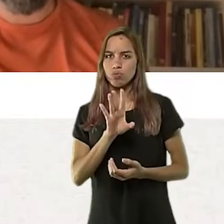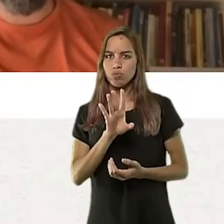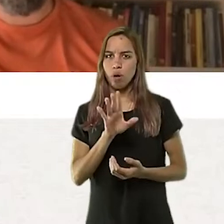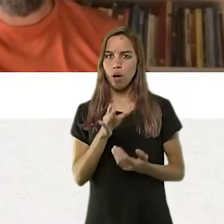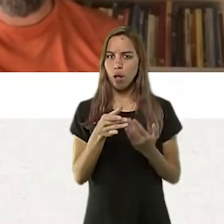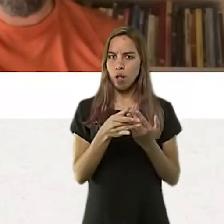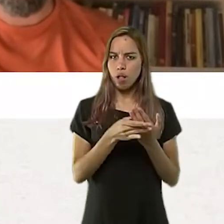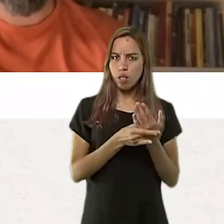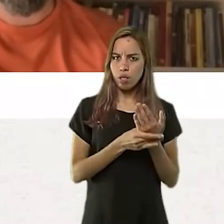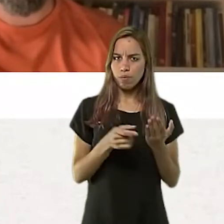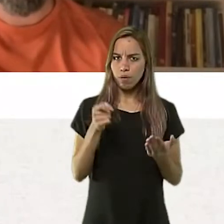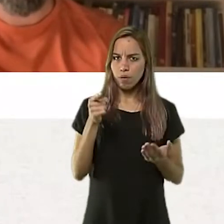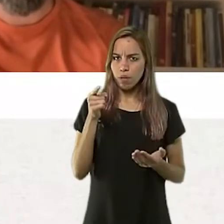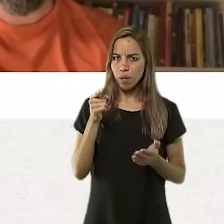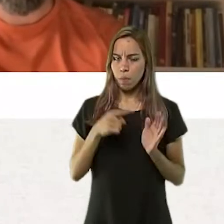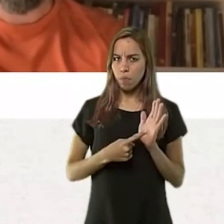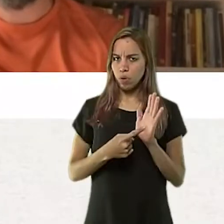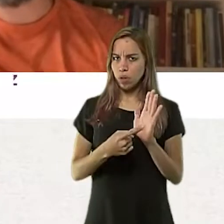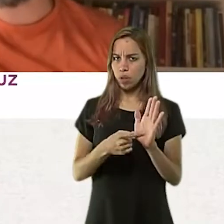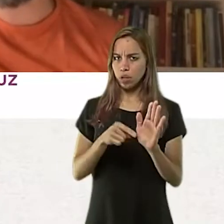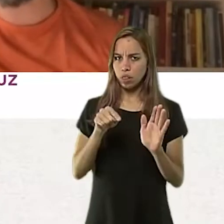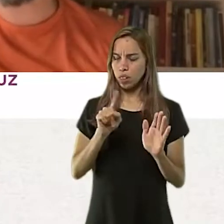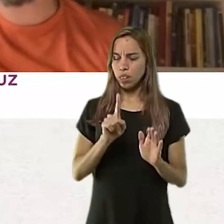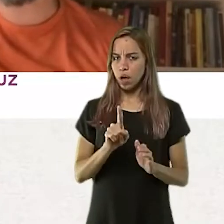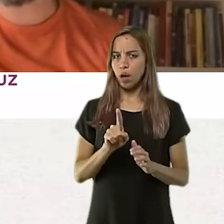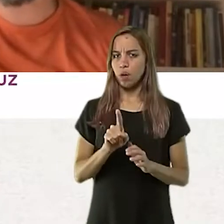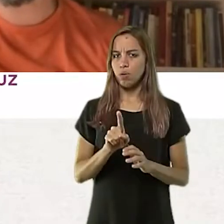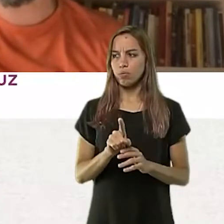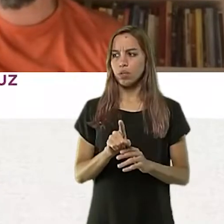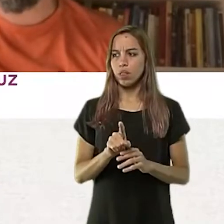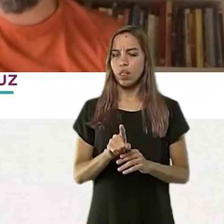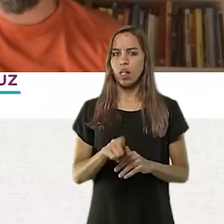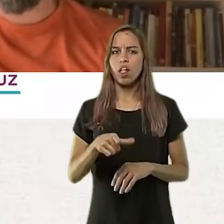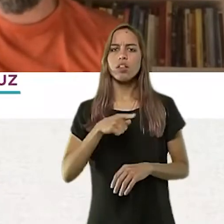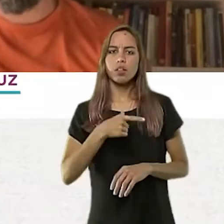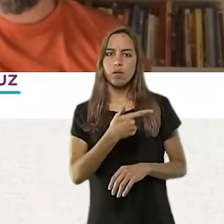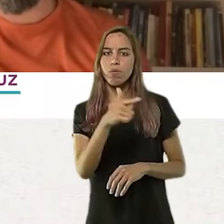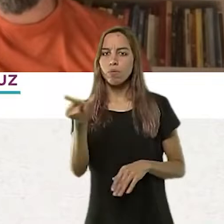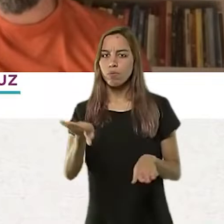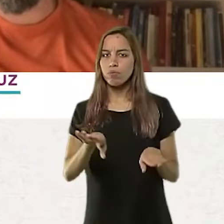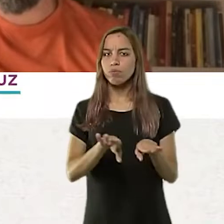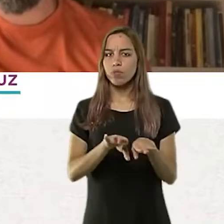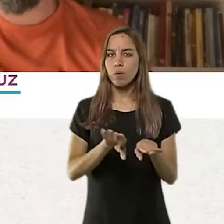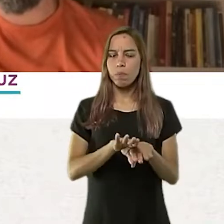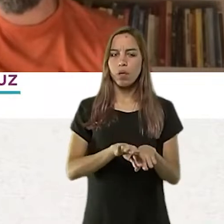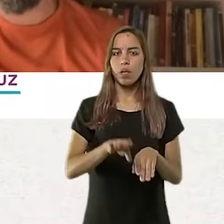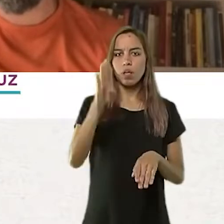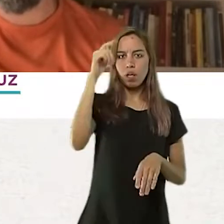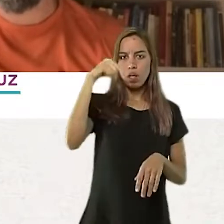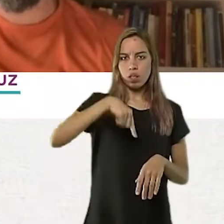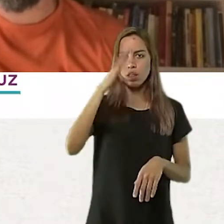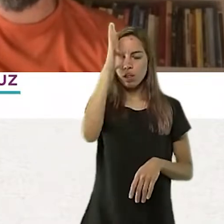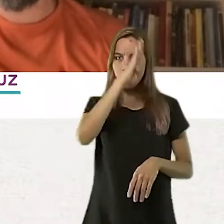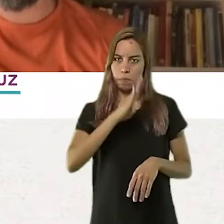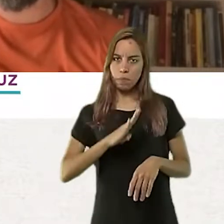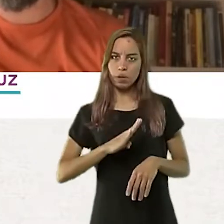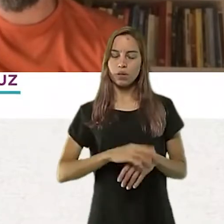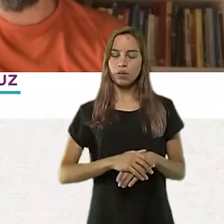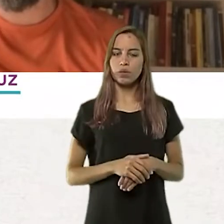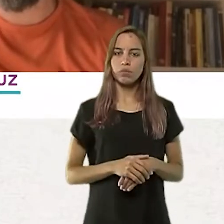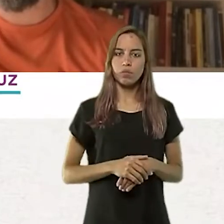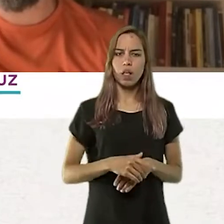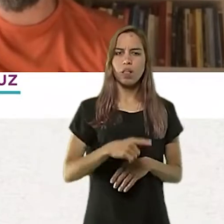com a ilustração de um pássaro dentro de uma gaiola. O segundo livro, Nem Todas as Baleias Voam, tem a capa vermelha